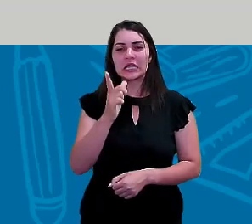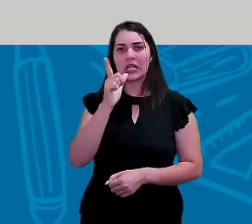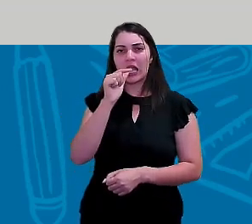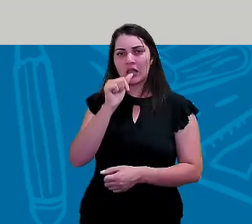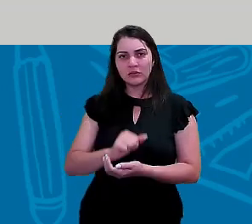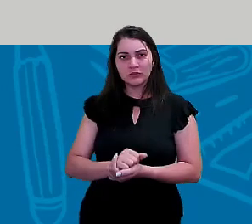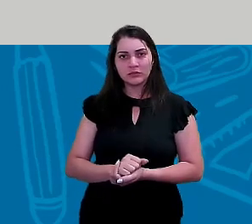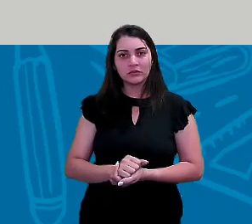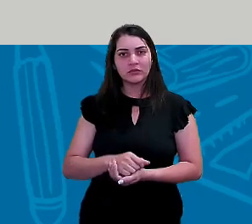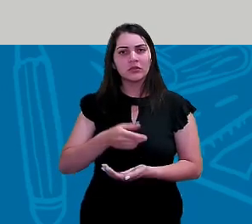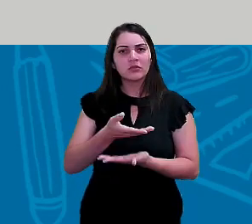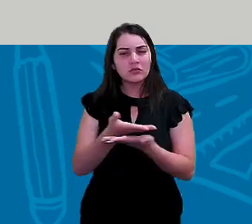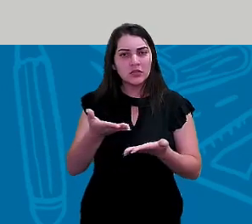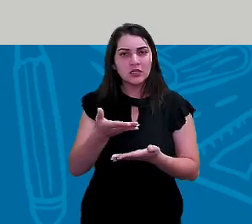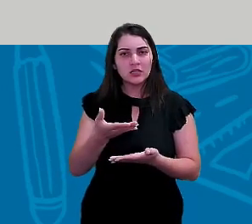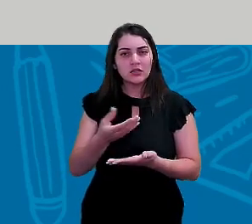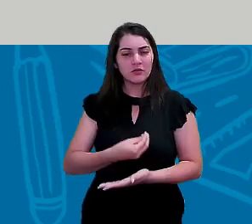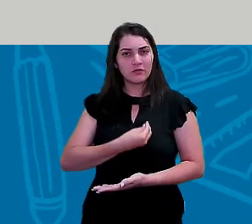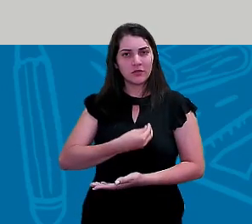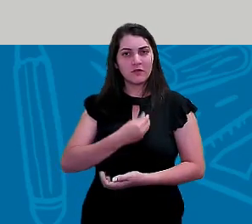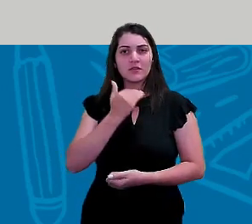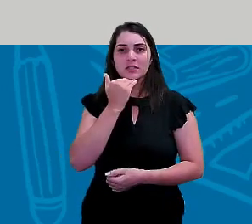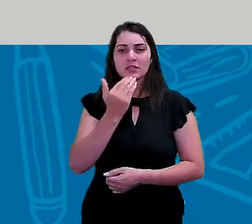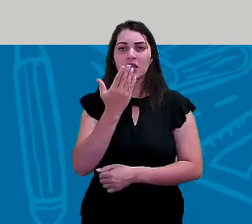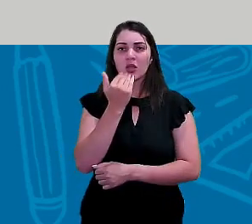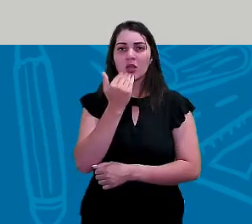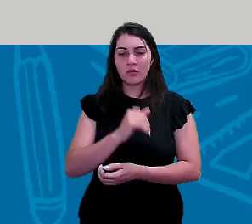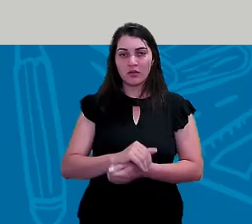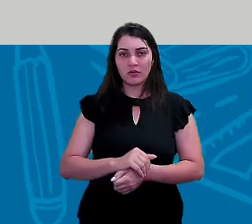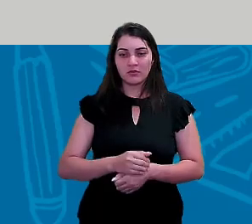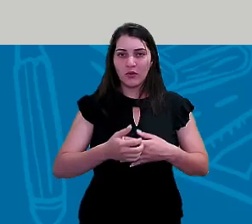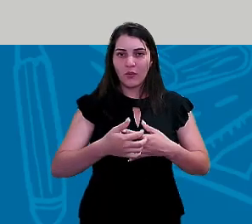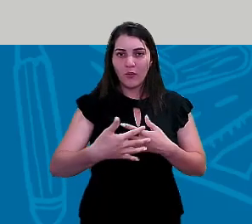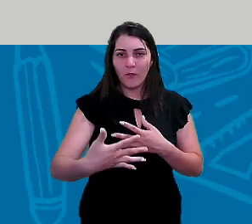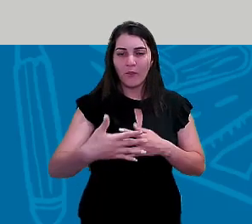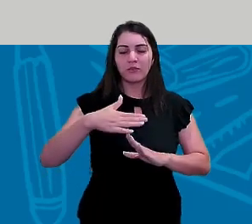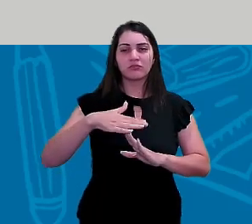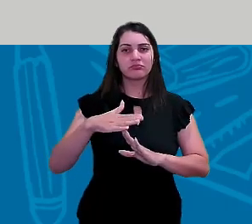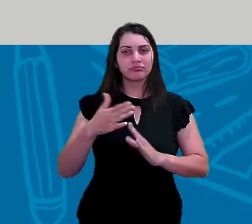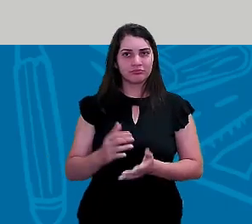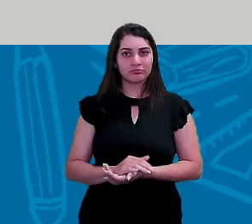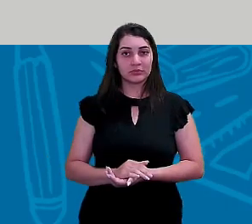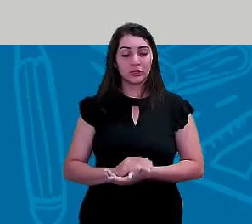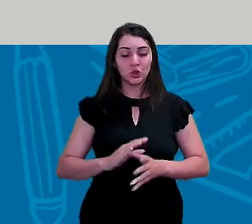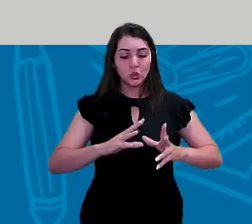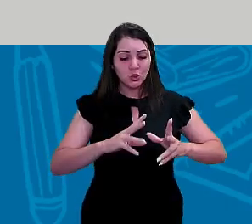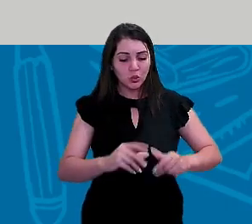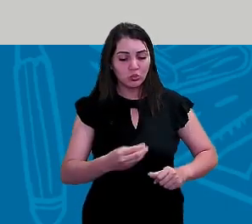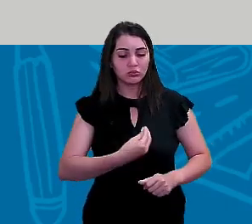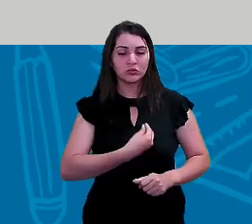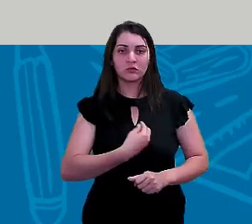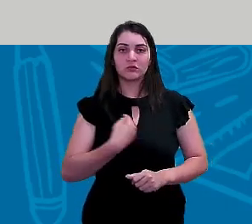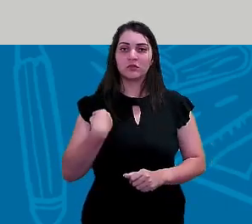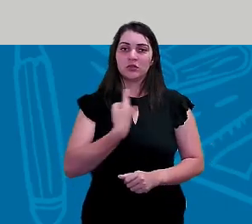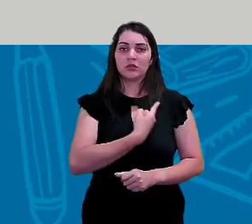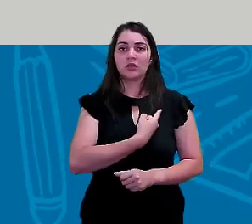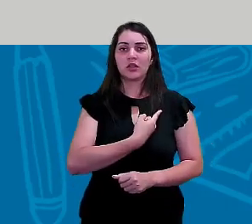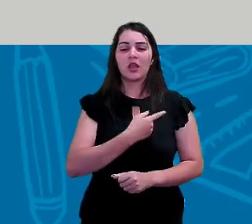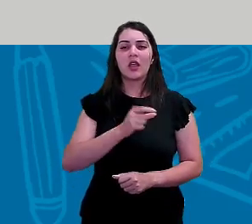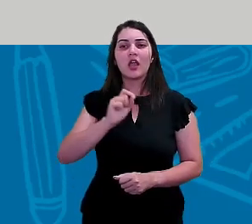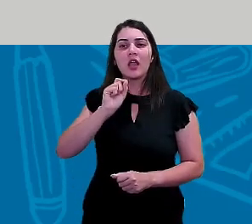Você sobrevive sem comer por um grande período de tempo? Não. Então, tudo na vida da gente é uma questão